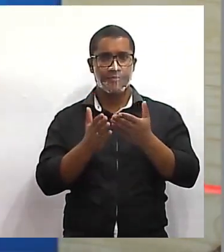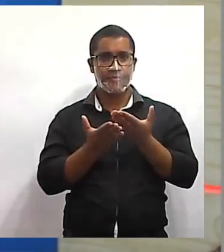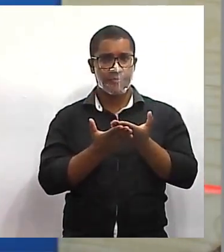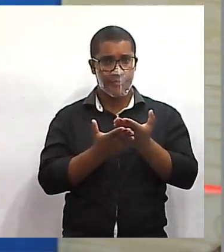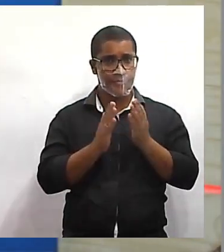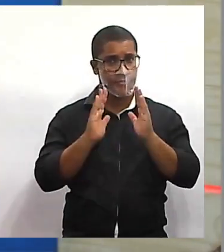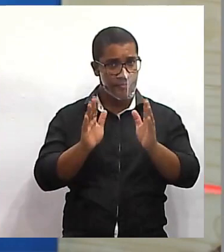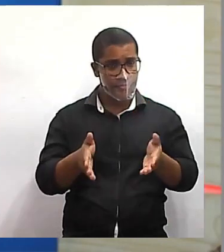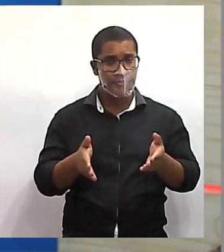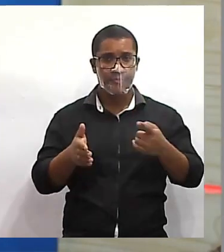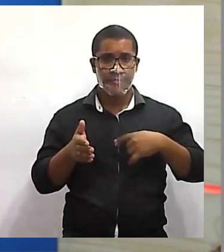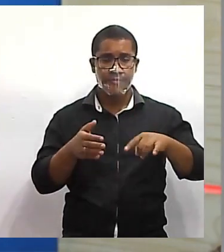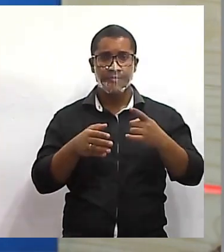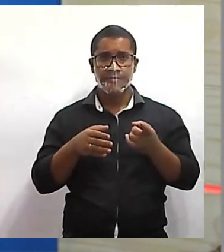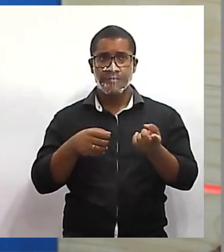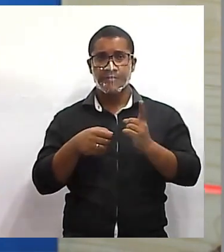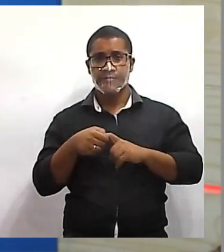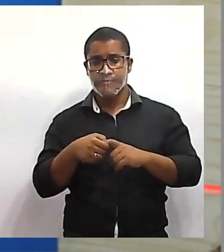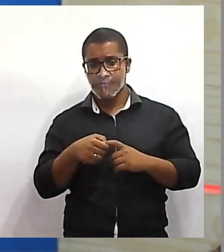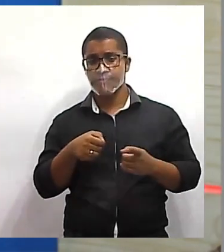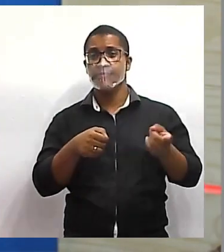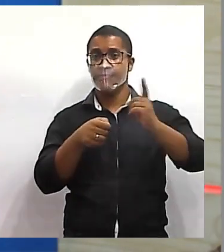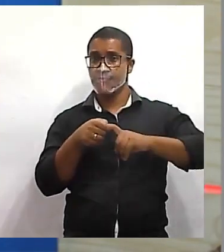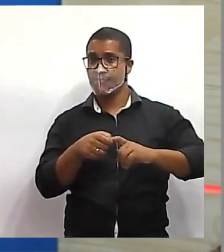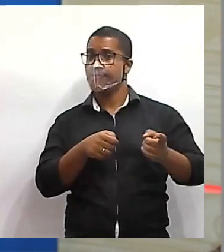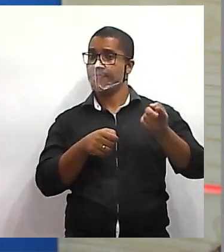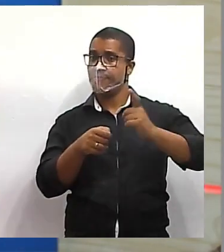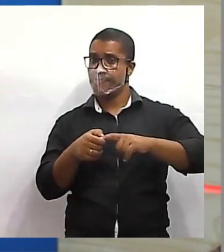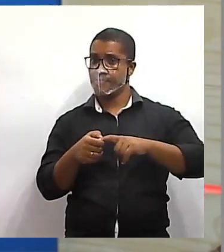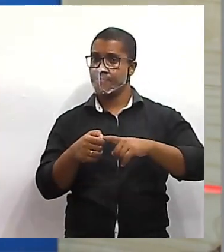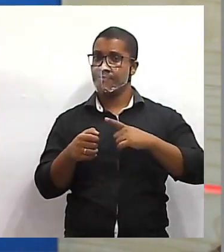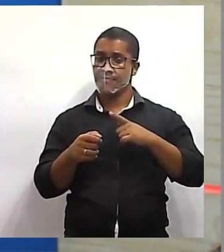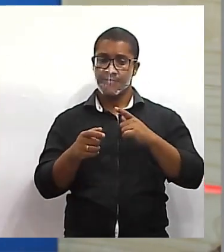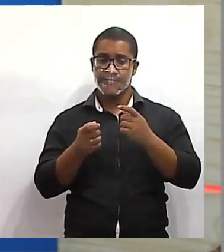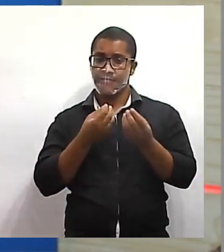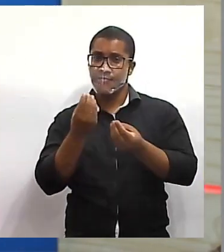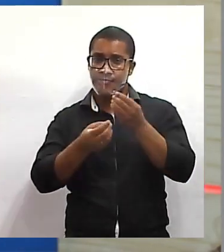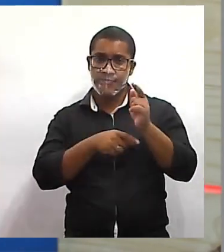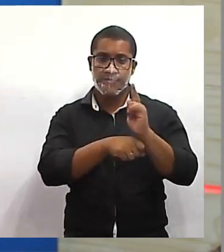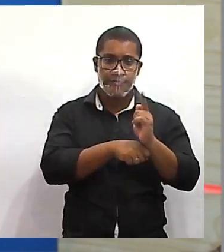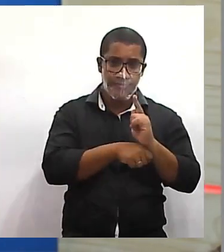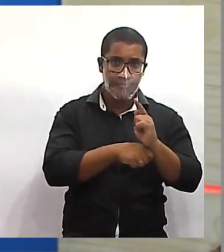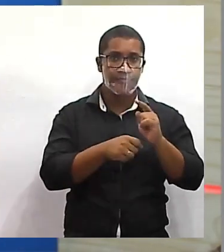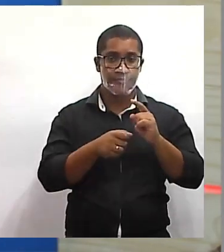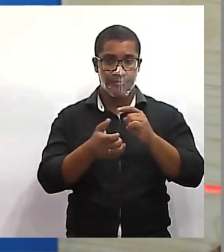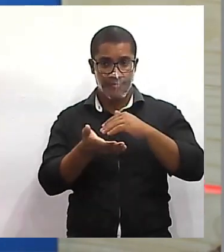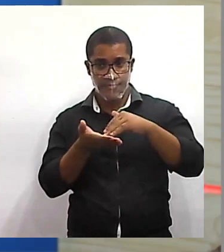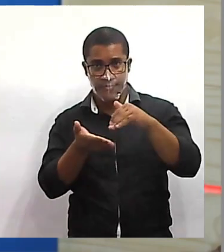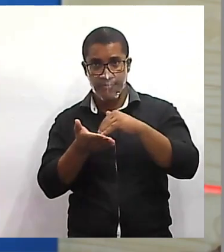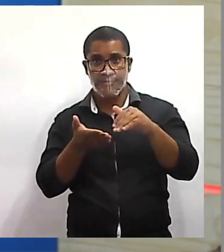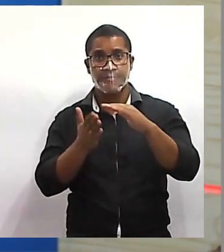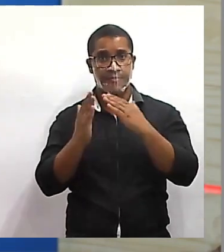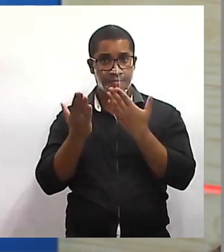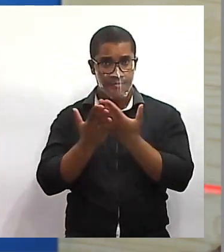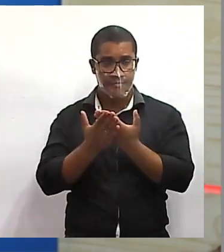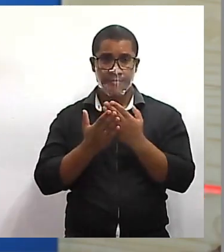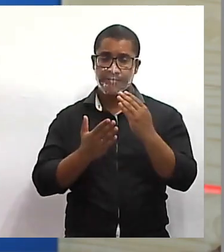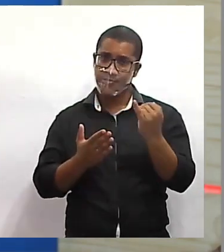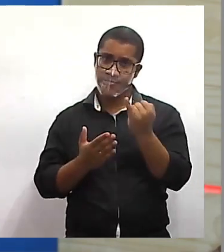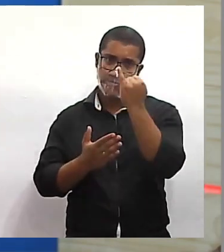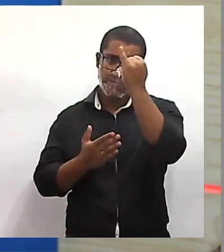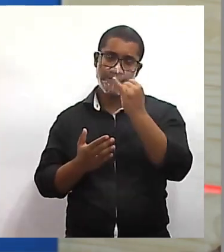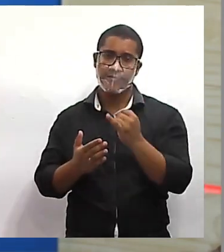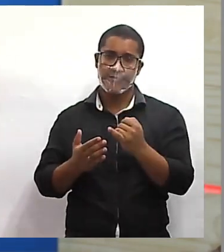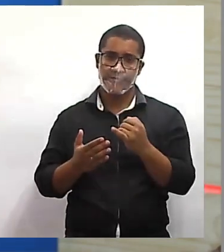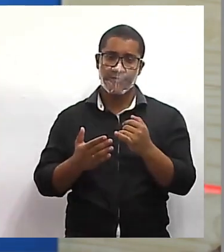todo voltando, né, para essa discussão da gestão, ela perpassa a formação desse secretário escolar, né? Então, é essencial esse